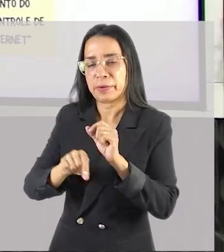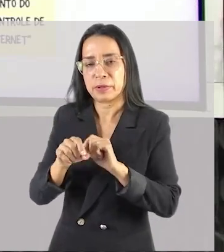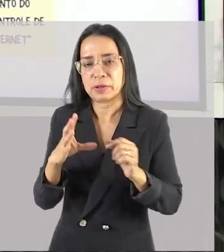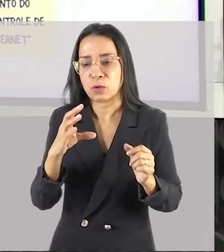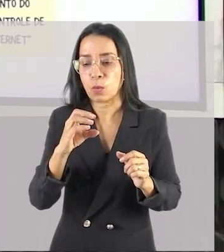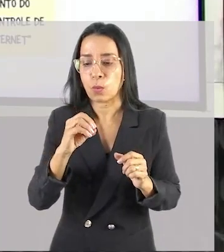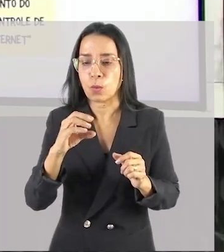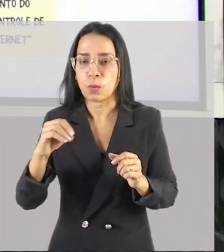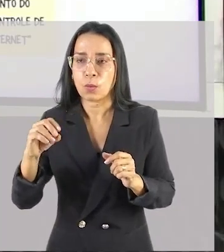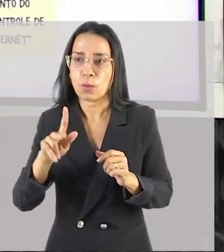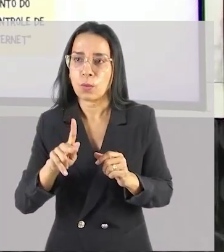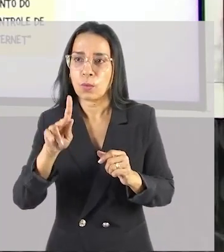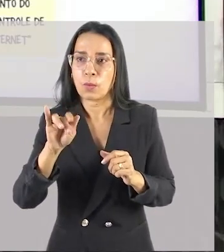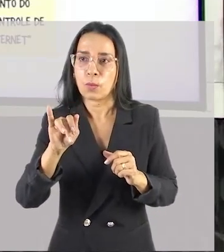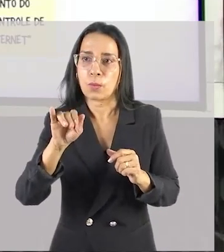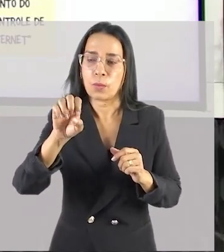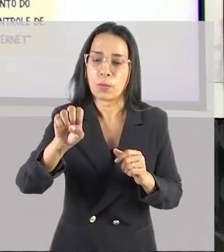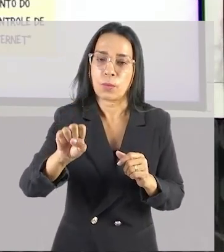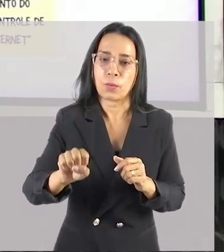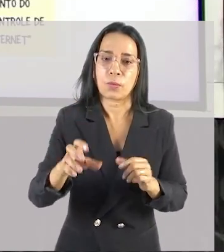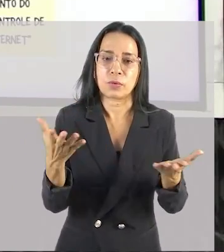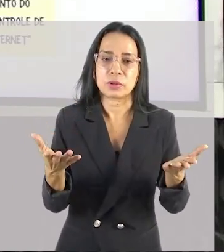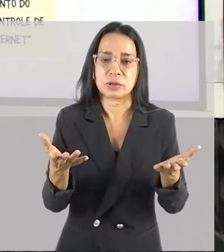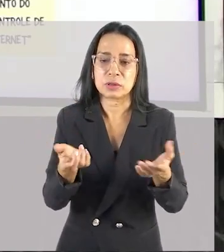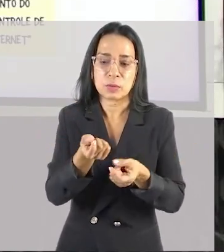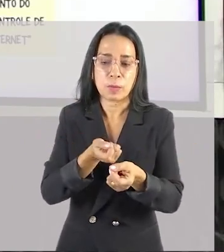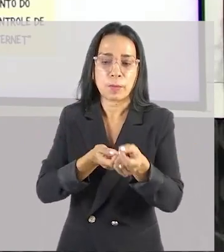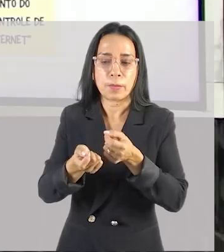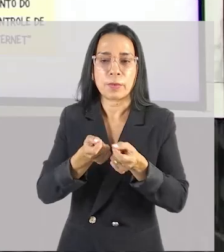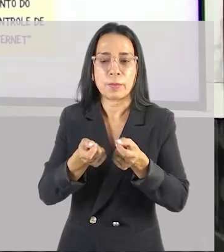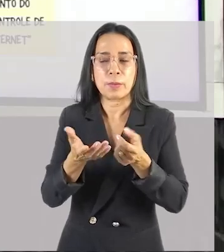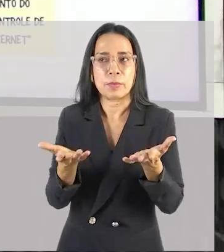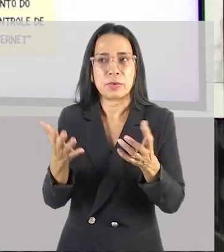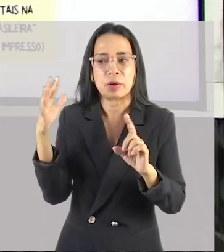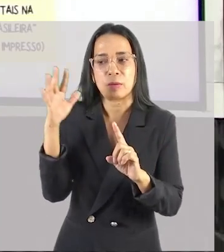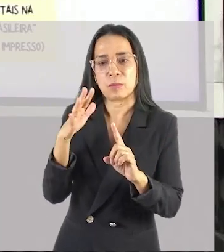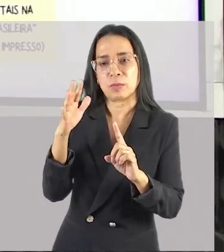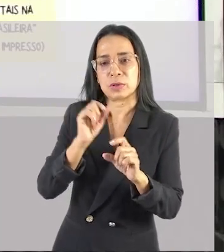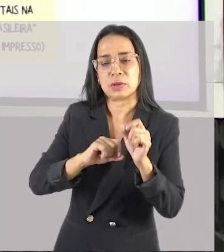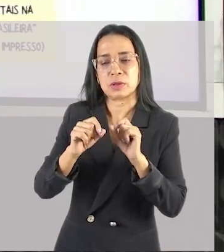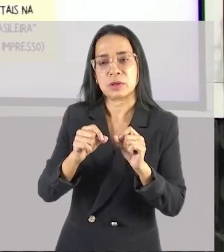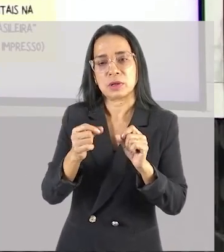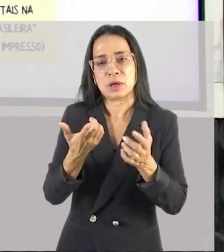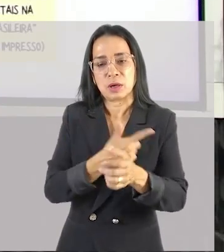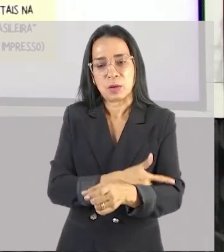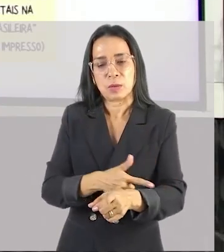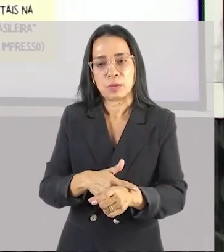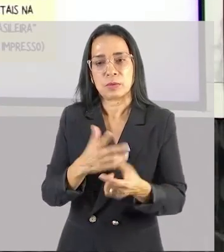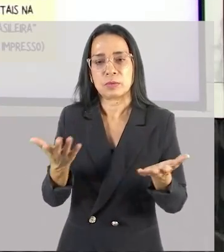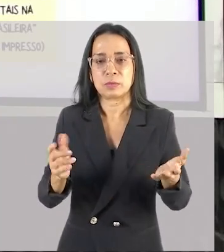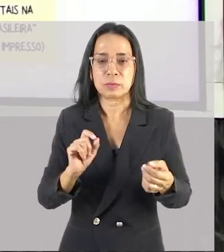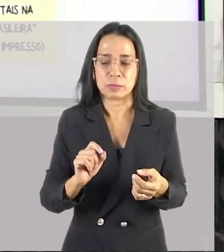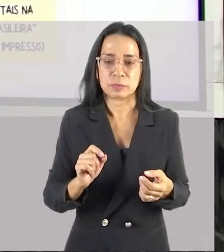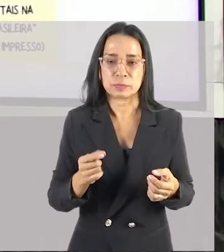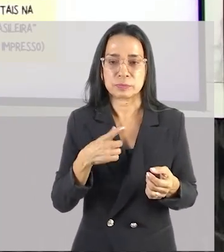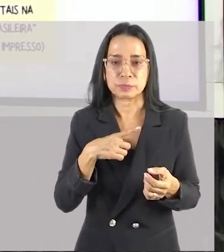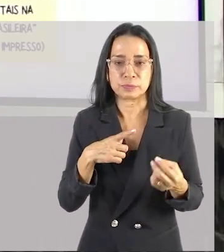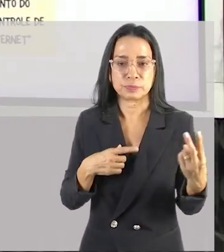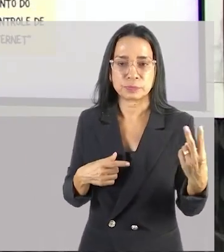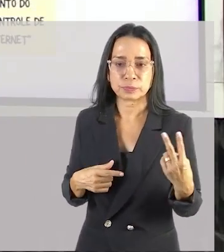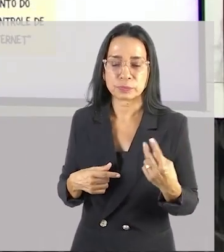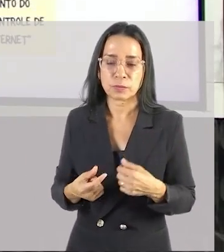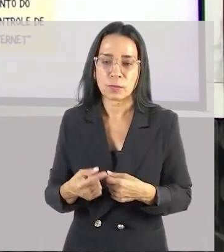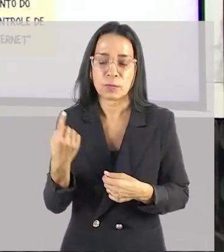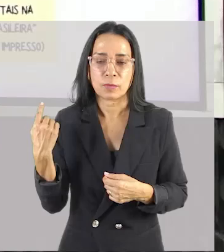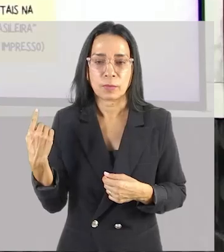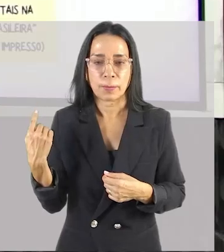nós chamamos, e aí isso manipula o meu comportamento, tudo bem? E aí, a gente tem